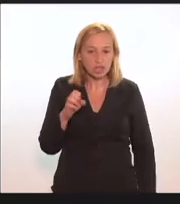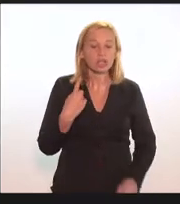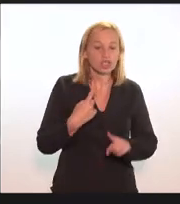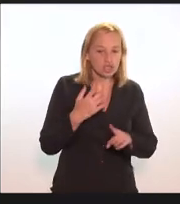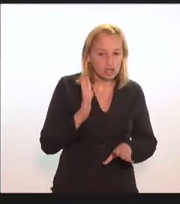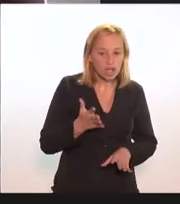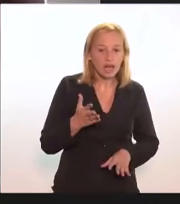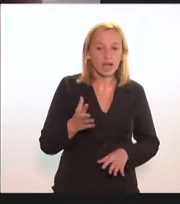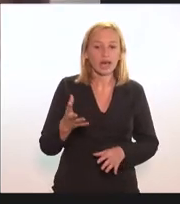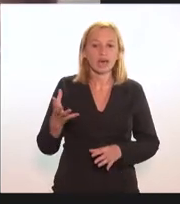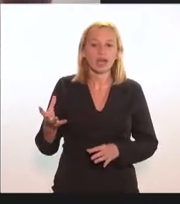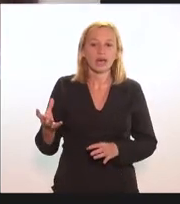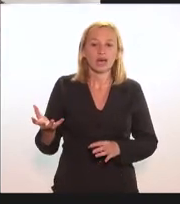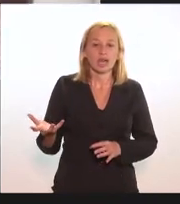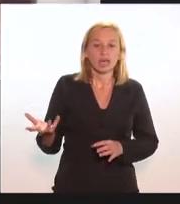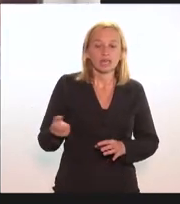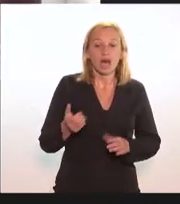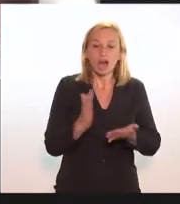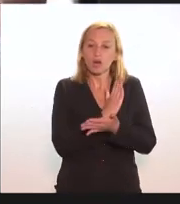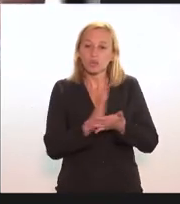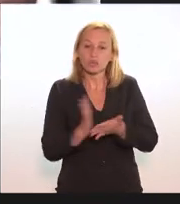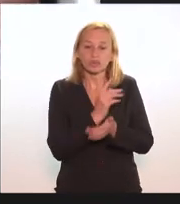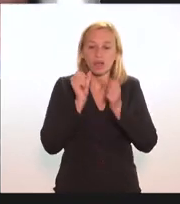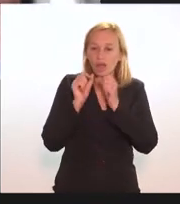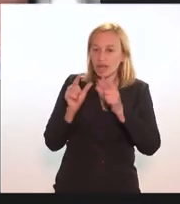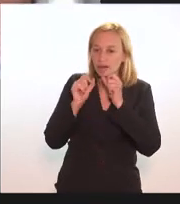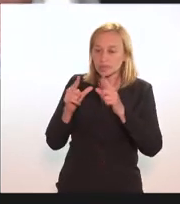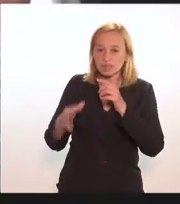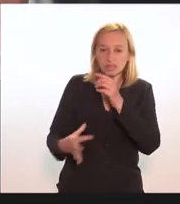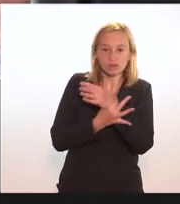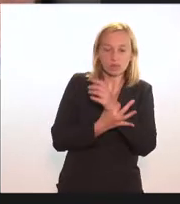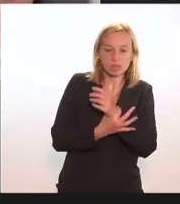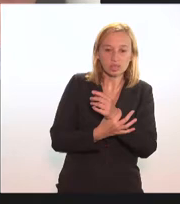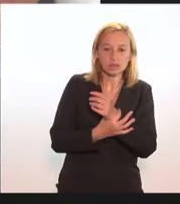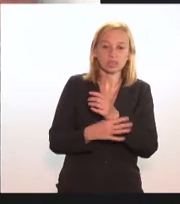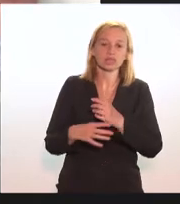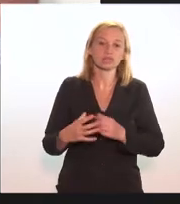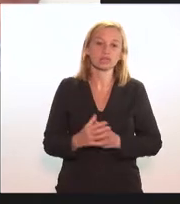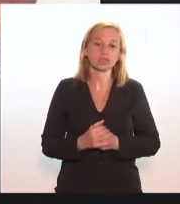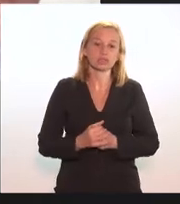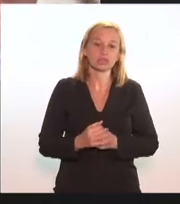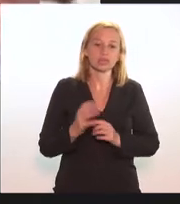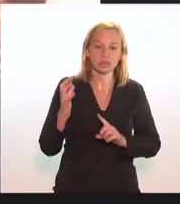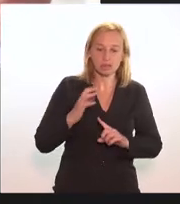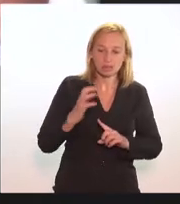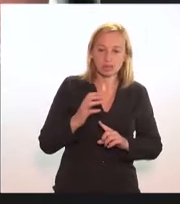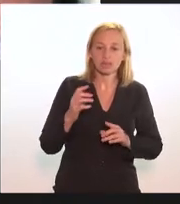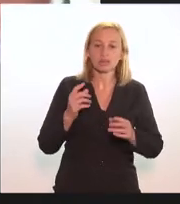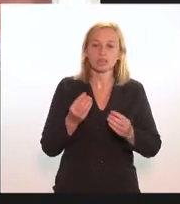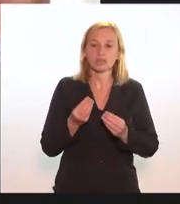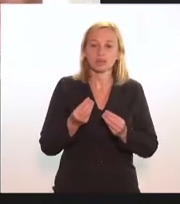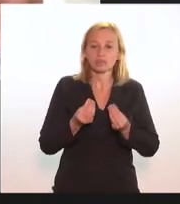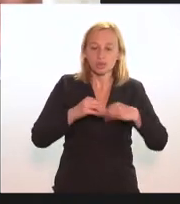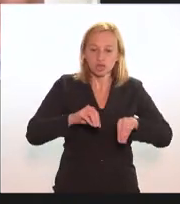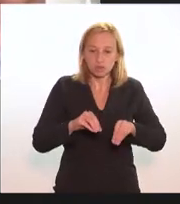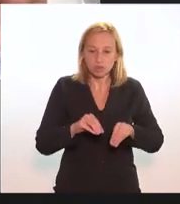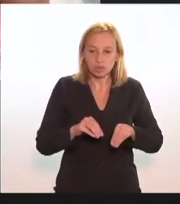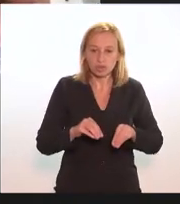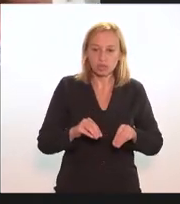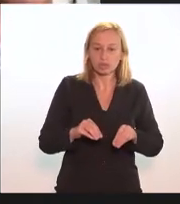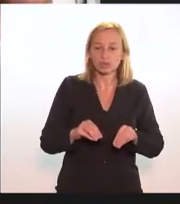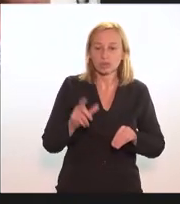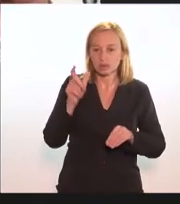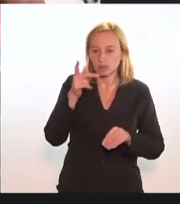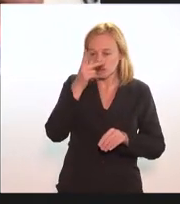recebi algumas reclamações de insegurança, inclusive com ameaças e prováveis prejuízos à integridade física dos agentes. Então, o que